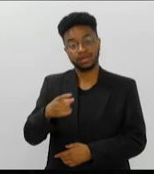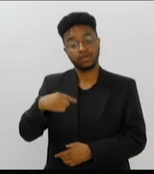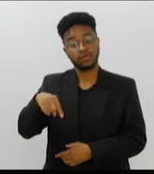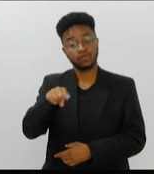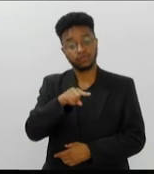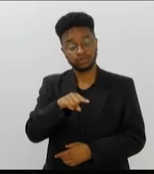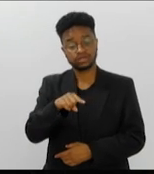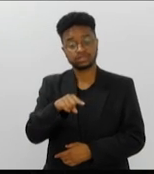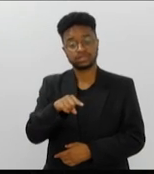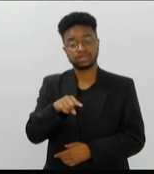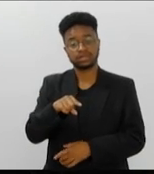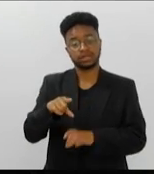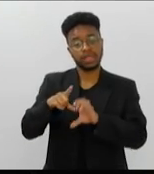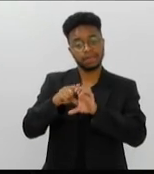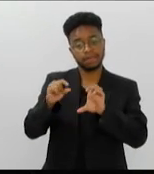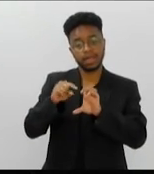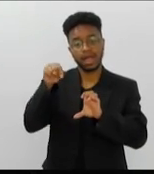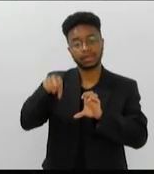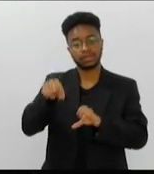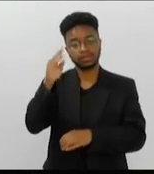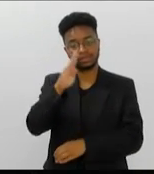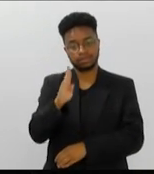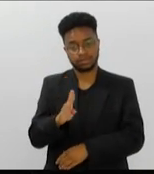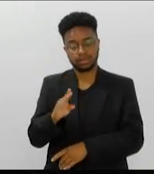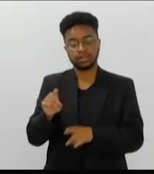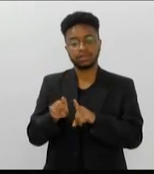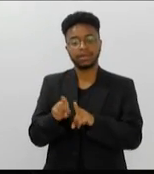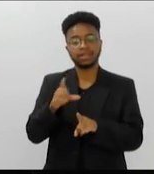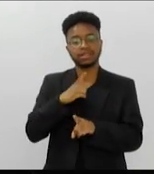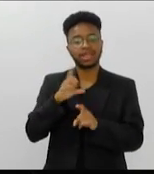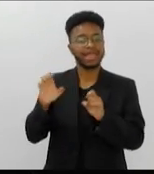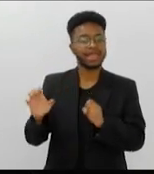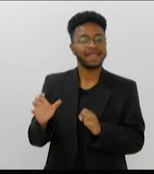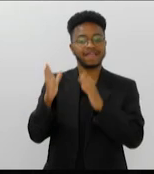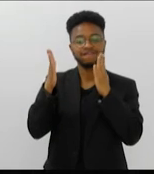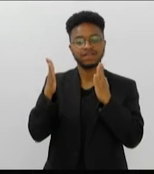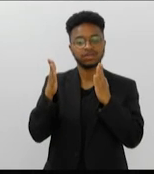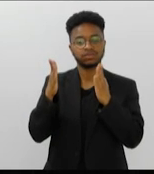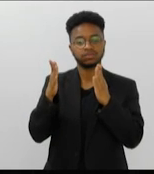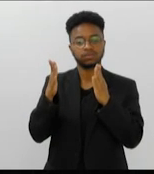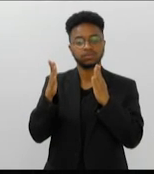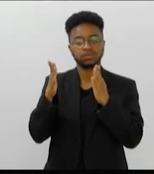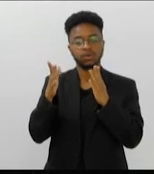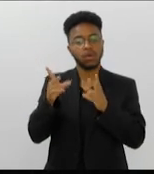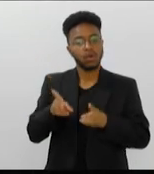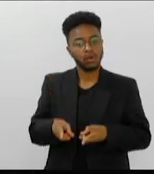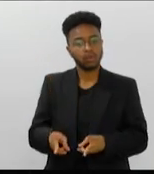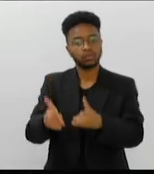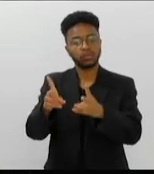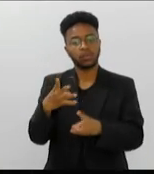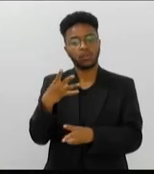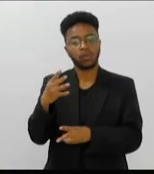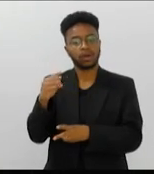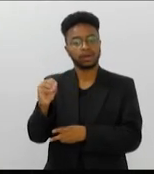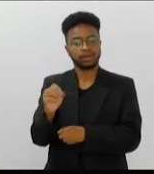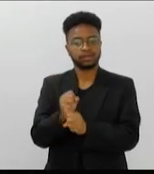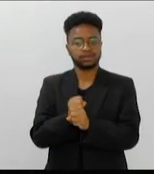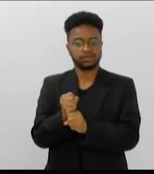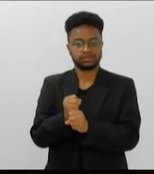no nosso país e ter um evento que resiste há 40